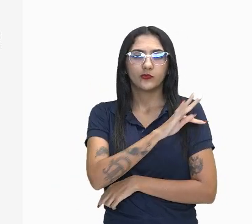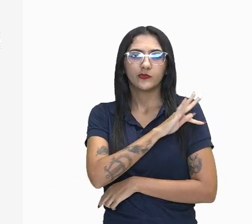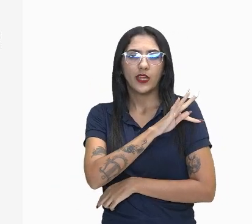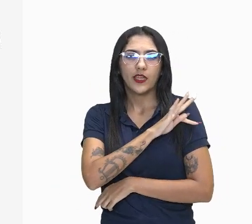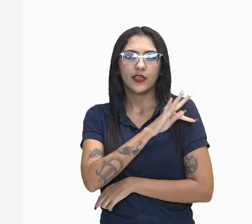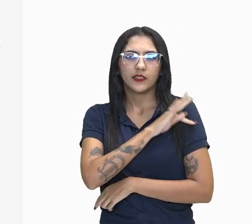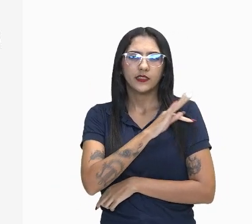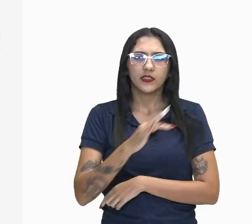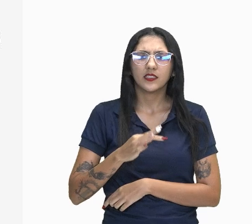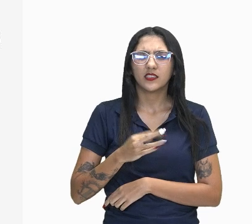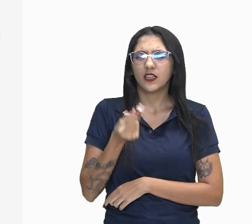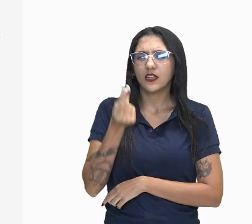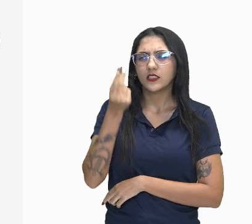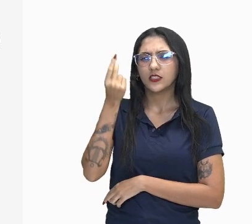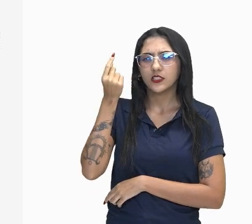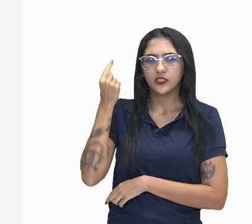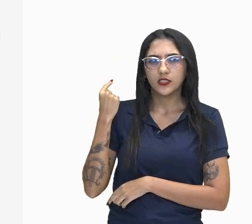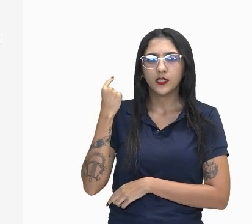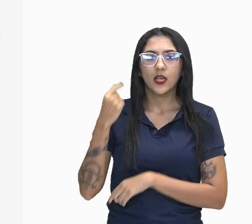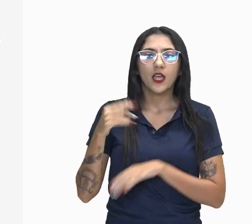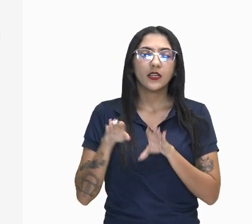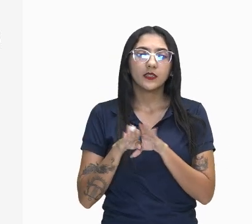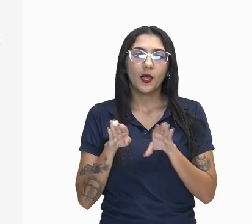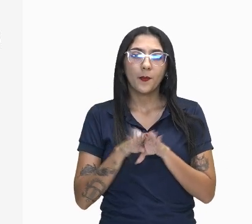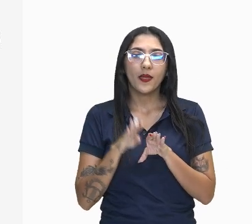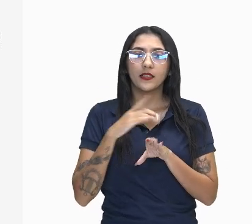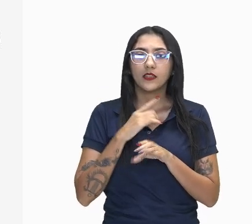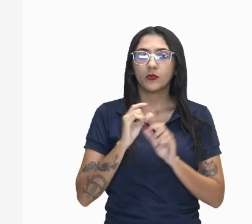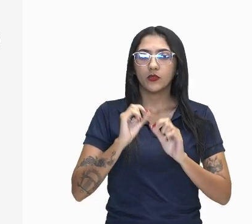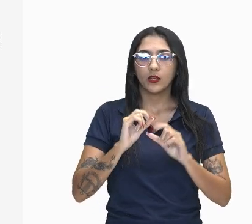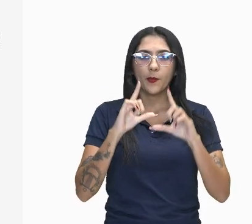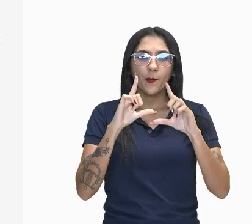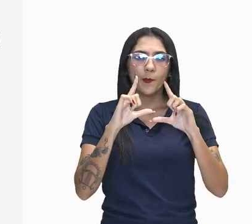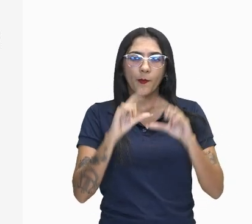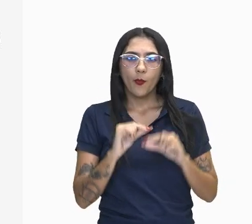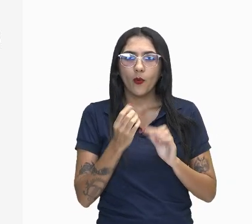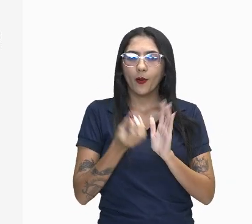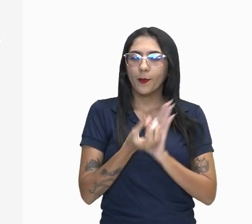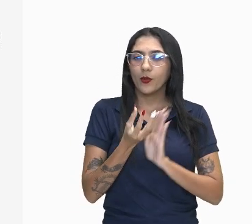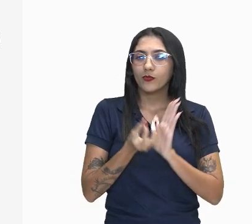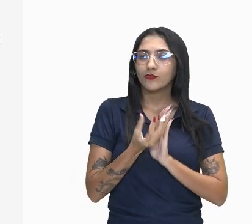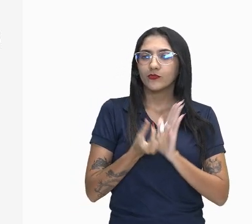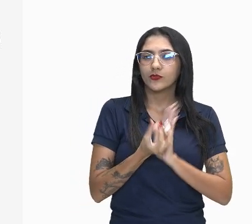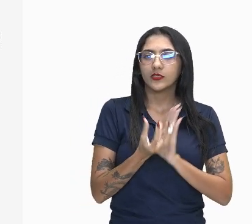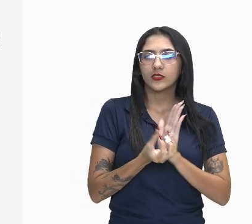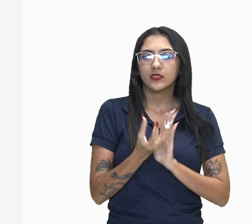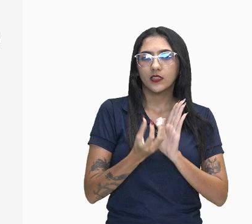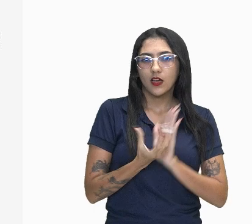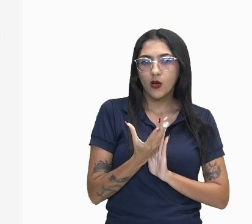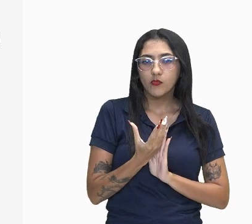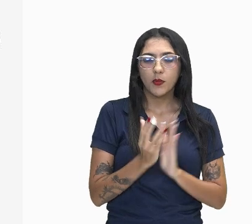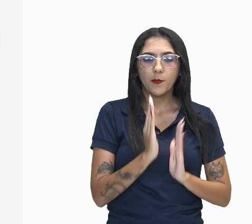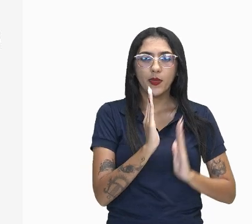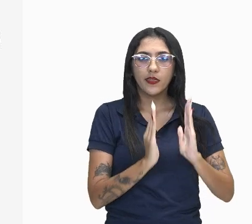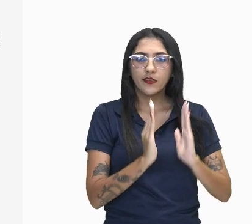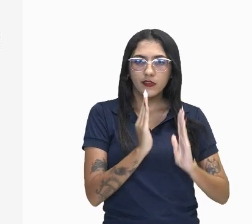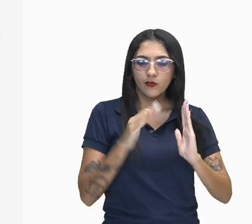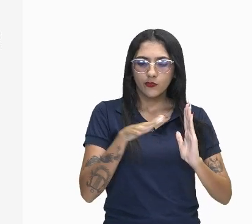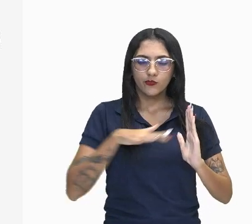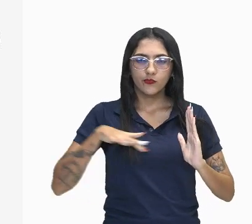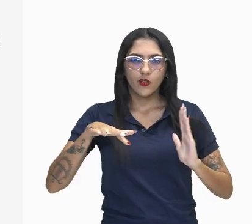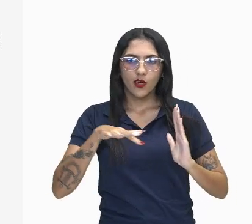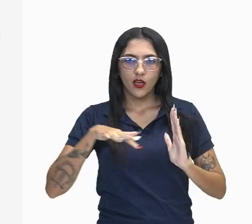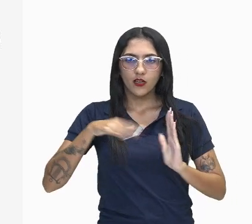rudimentares, né? Geralmente ali apresentando baixa produtividade por unidade de área